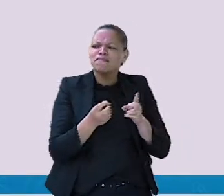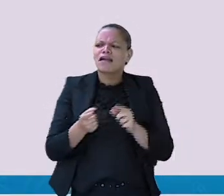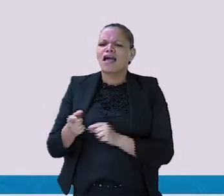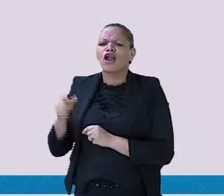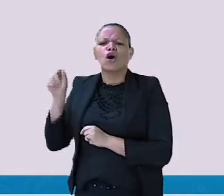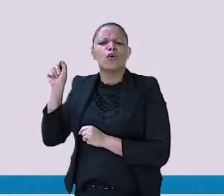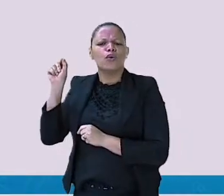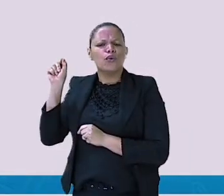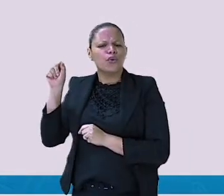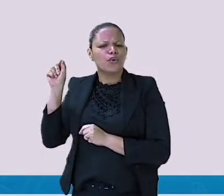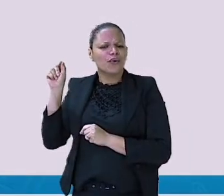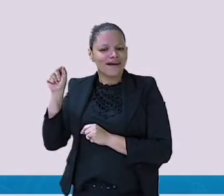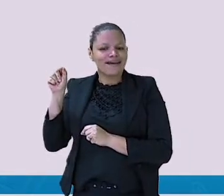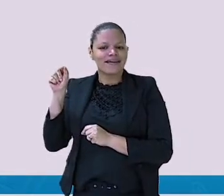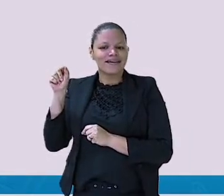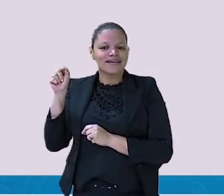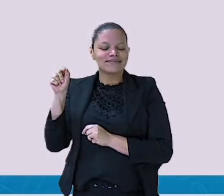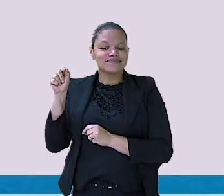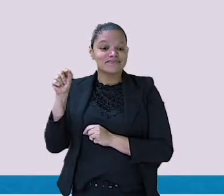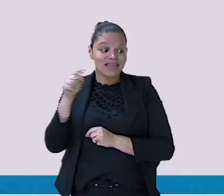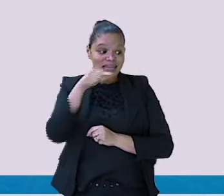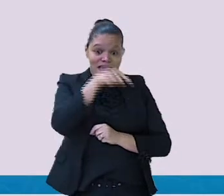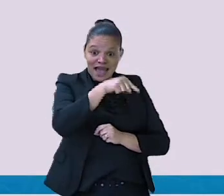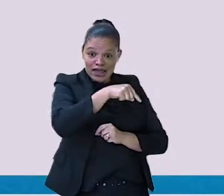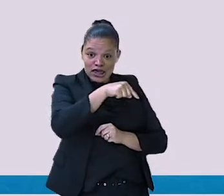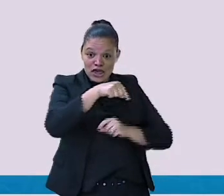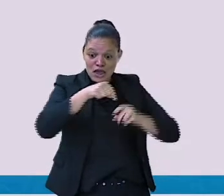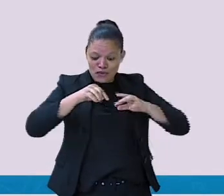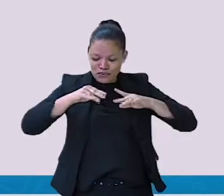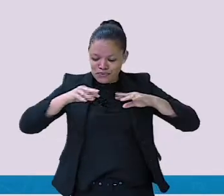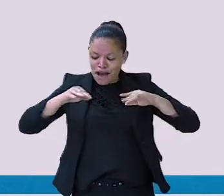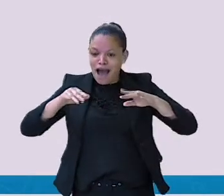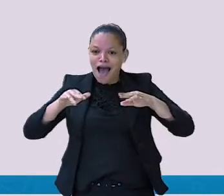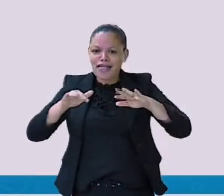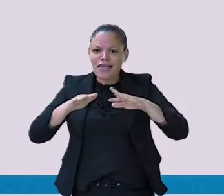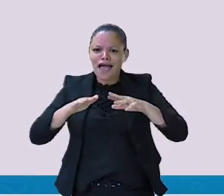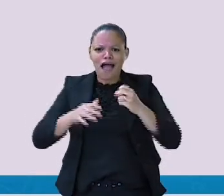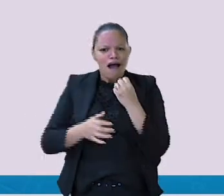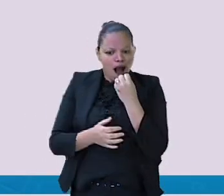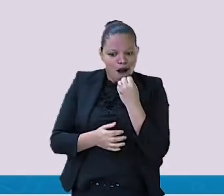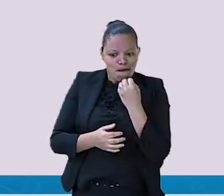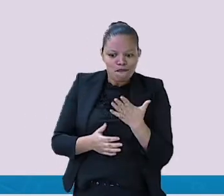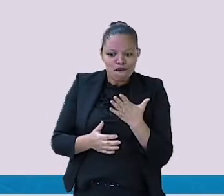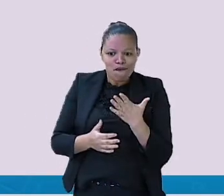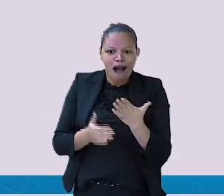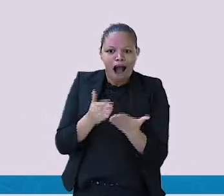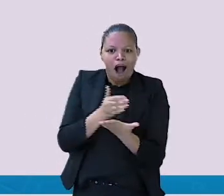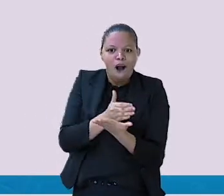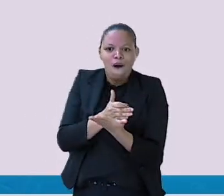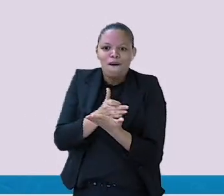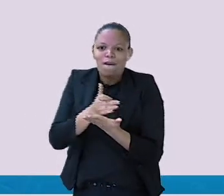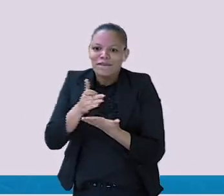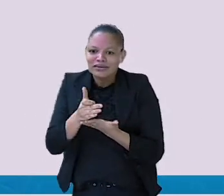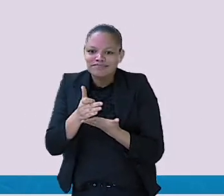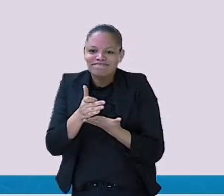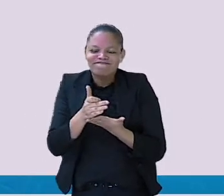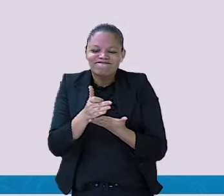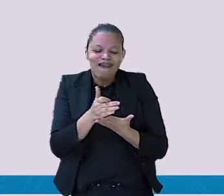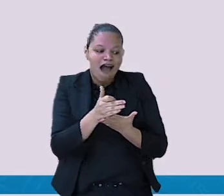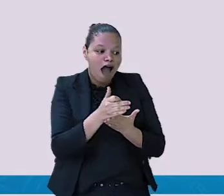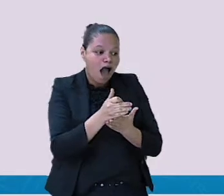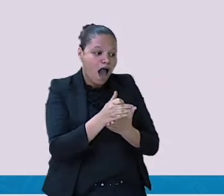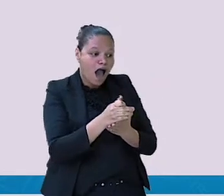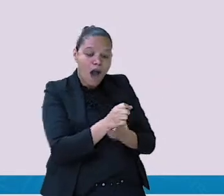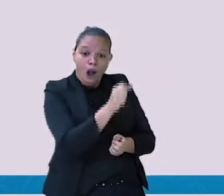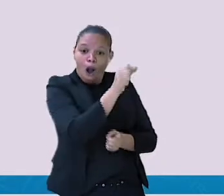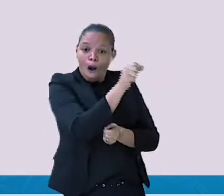pelo início da formação das lavouras de cana-de-açúcar na região litoral do Brasil. Então, nós